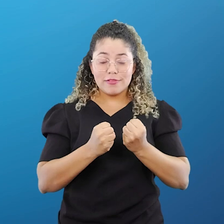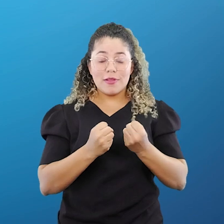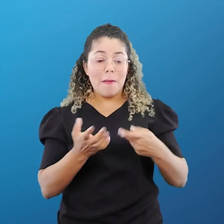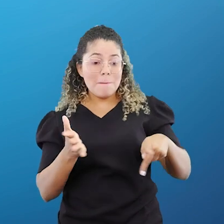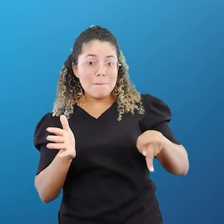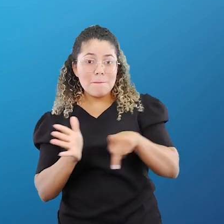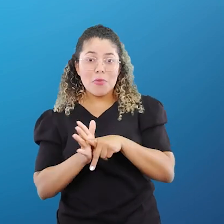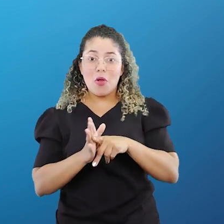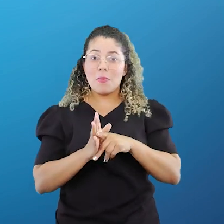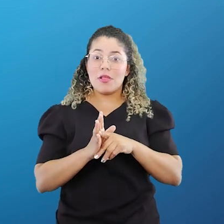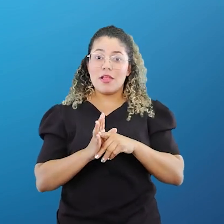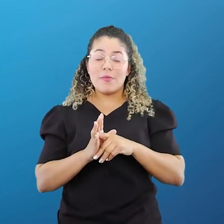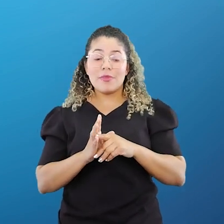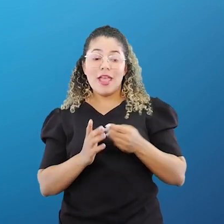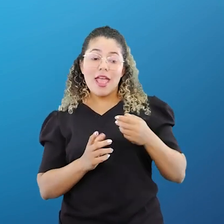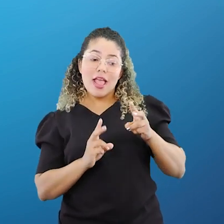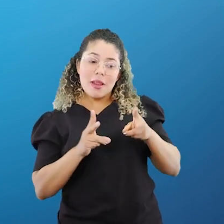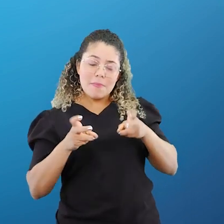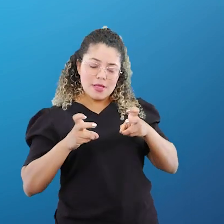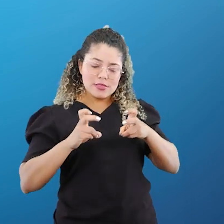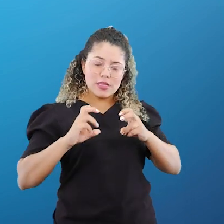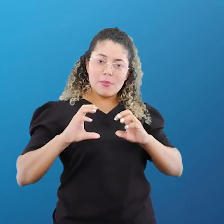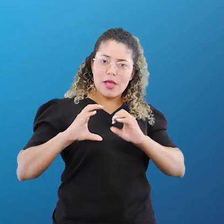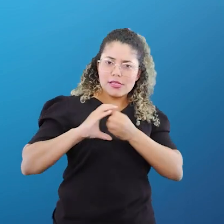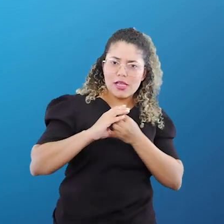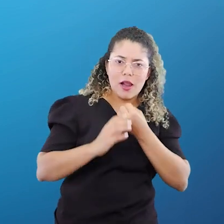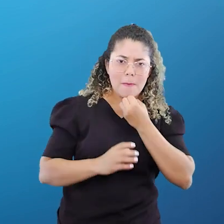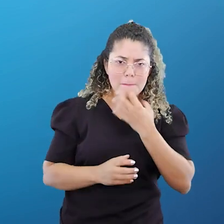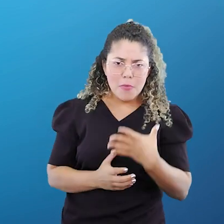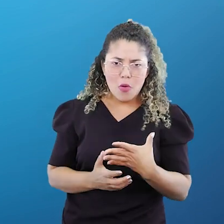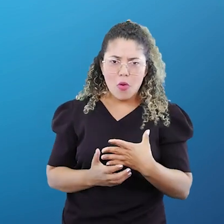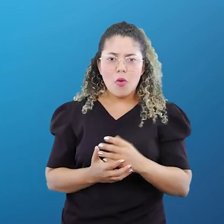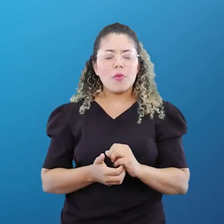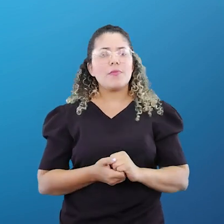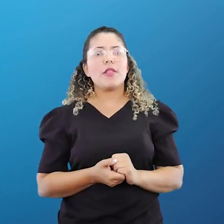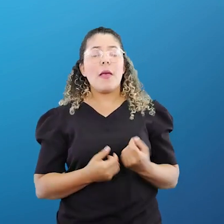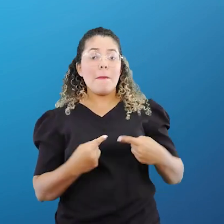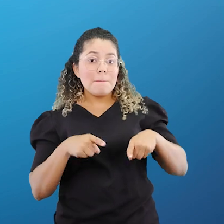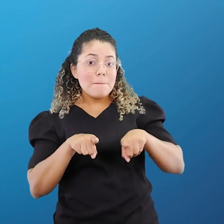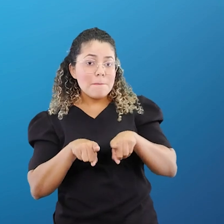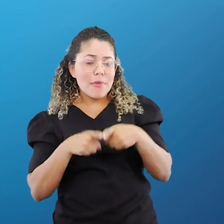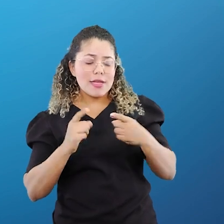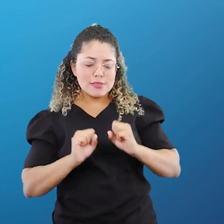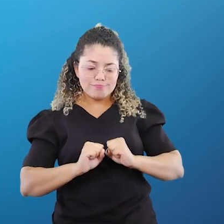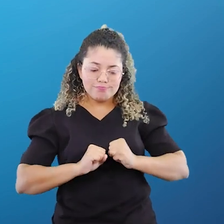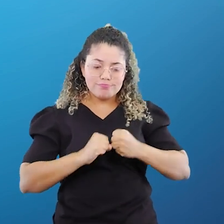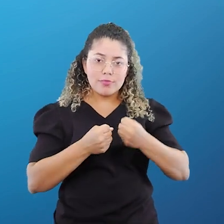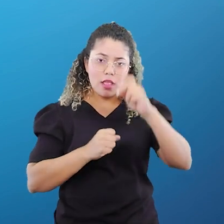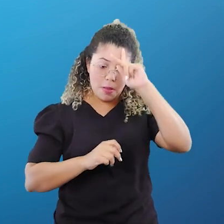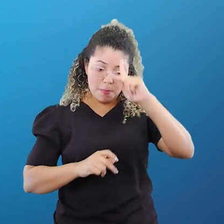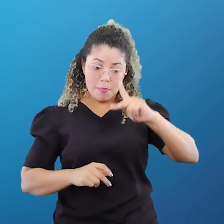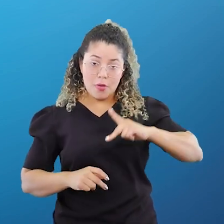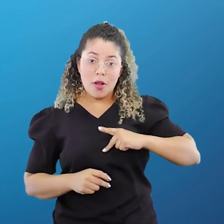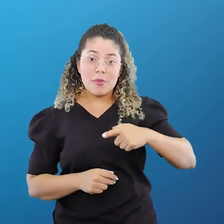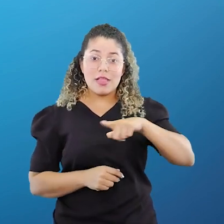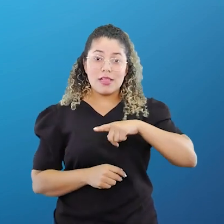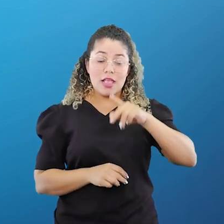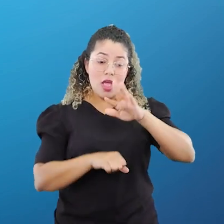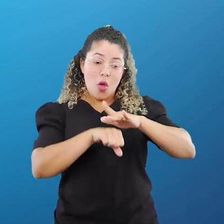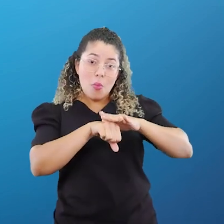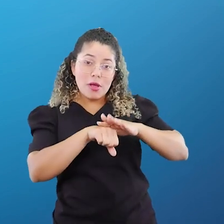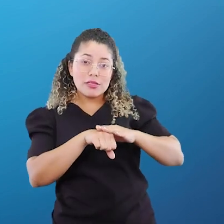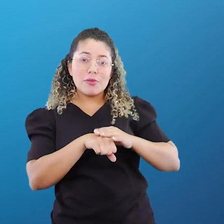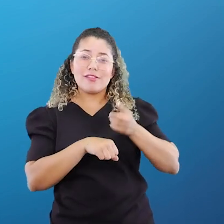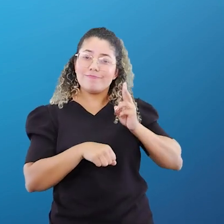próprias células, ou seja, ele reconhece as células boas como sendo células malignas e a destrói. Então aqui nós temos uma doença que